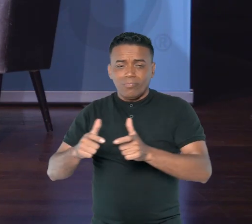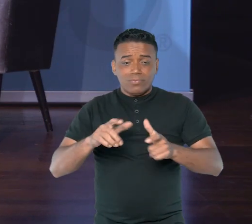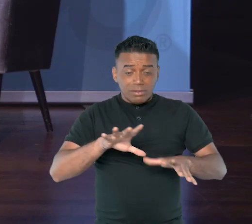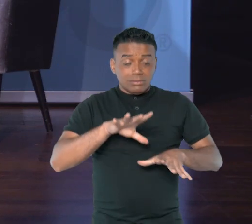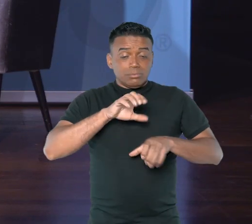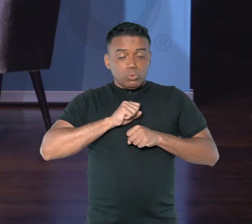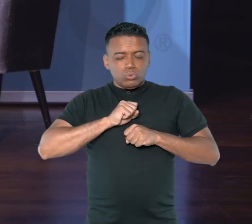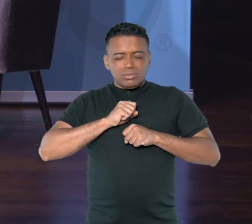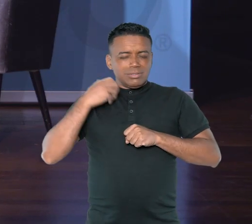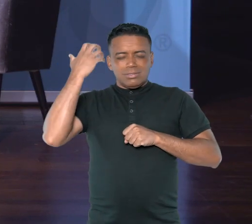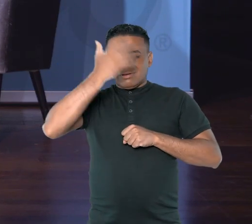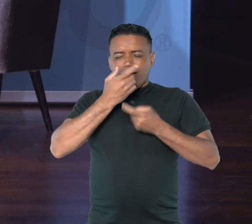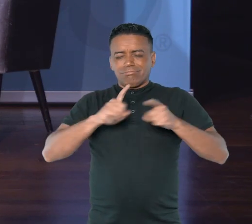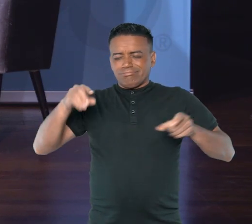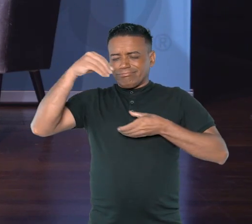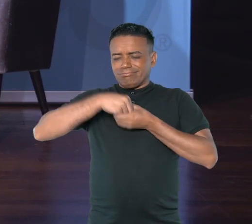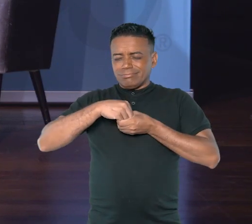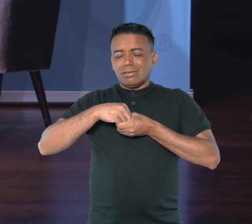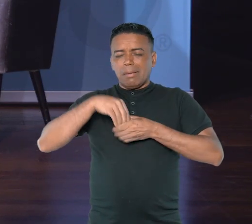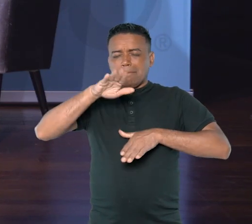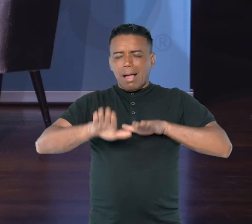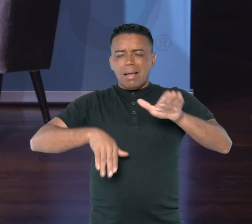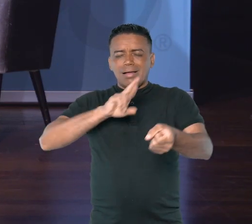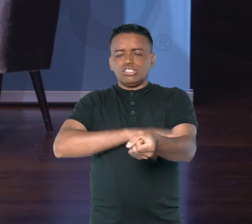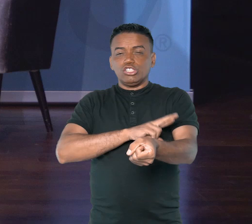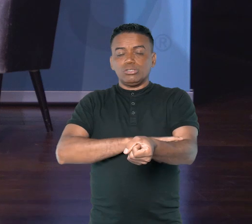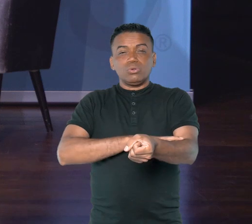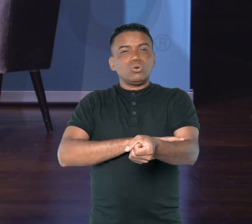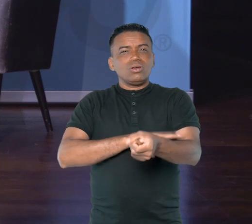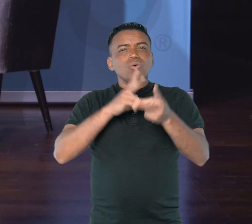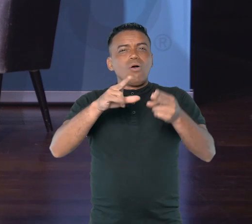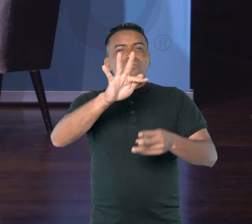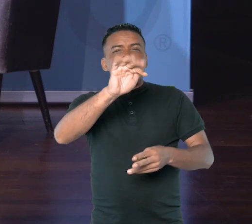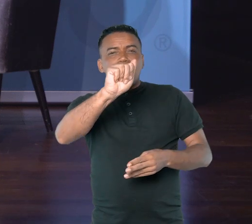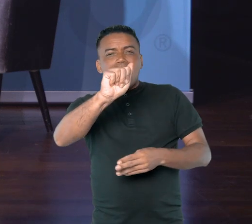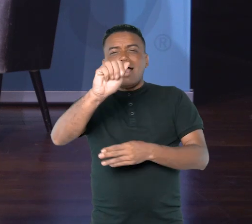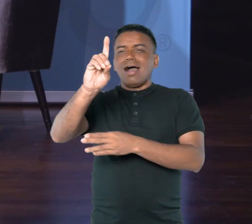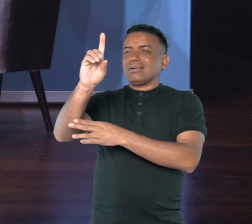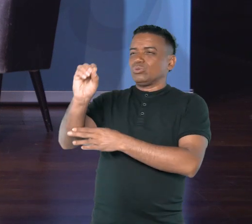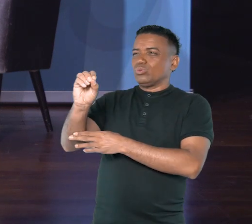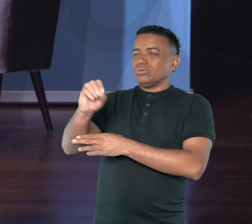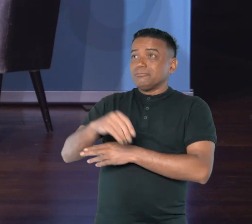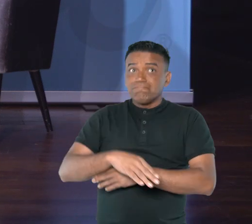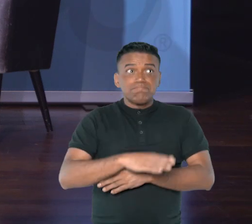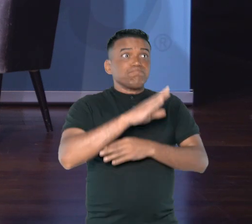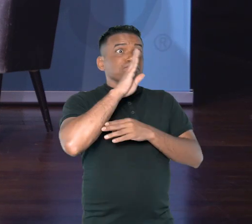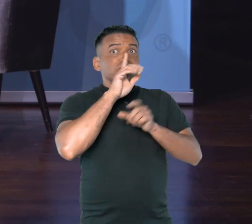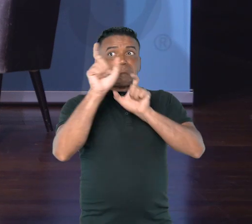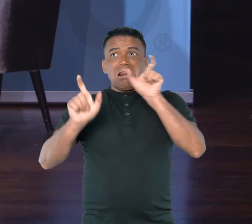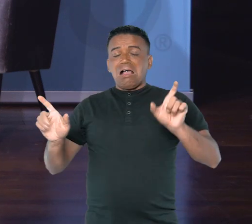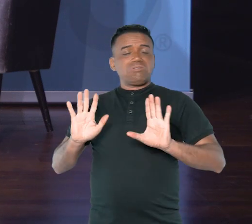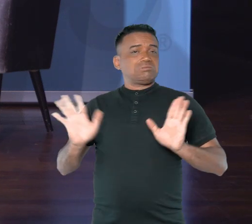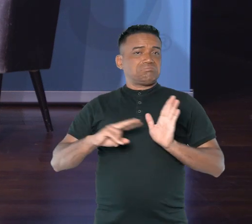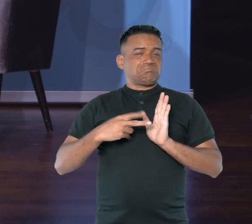que marca meus passos. Como um fado, cuja história está mais nos silêncios que nas palavras. Escuto. A cidade é